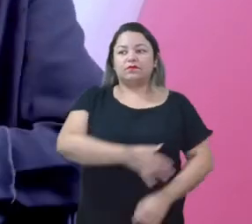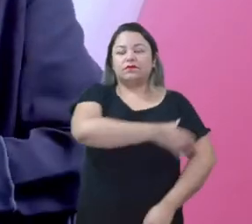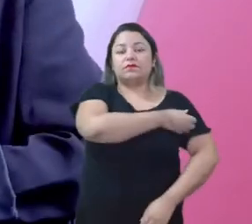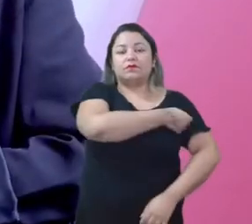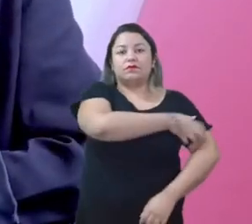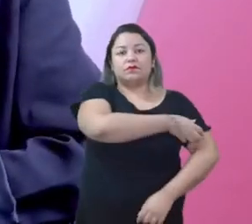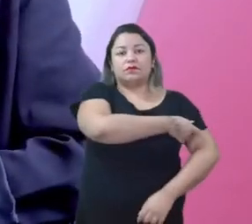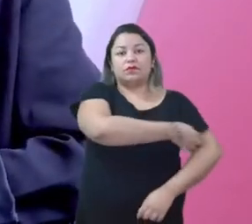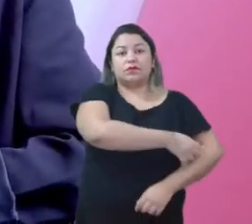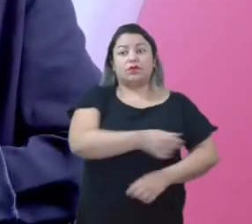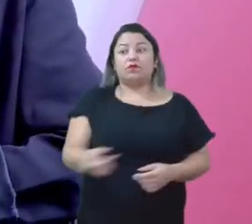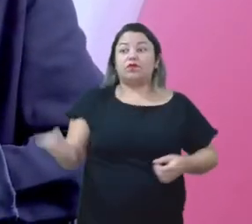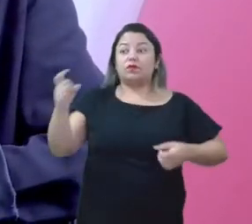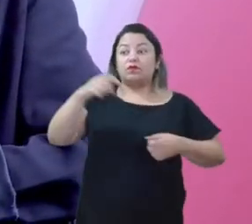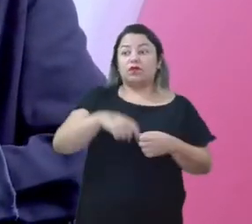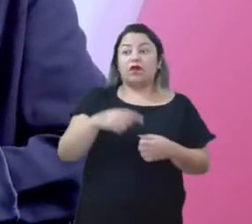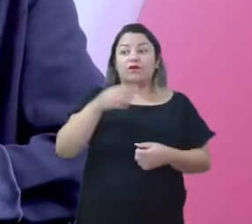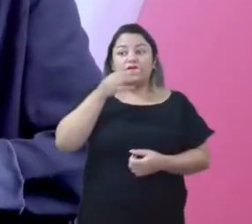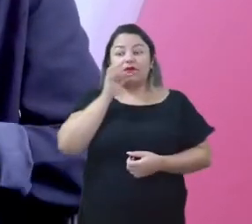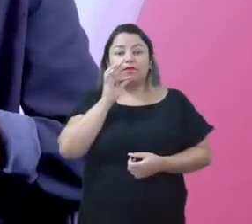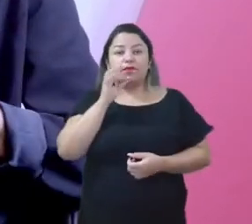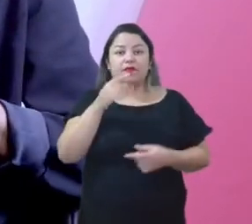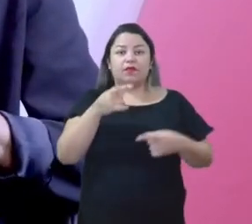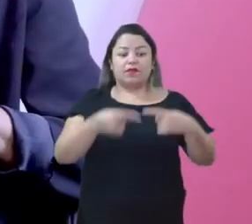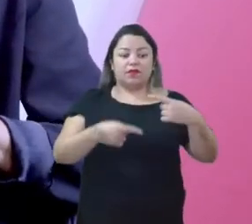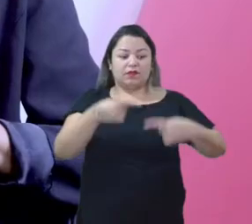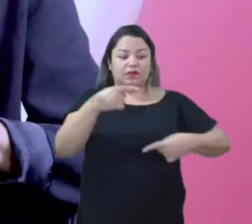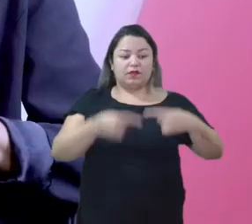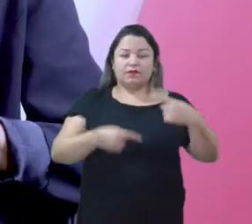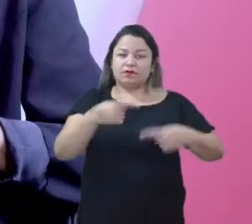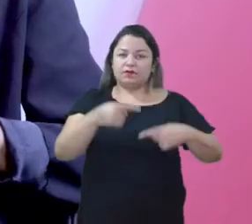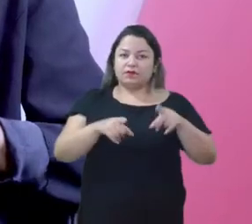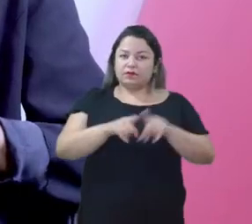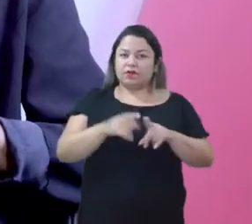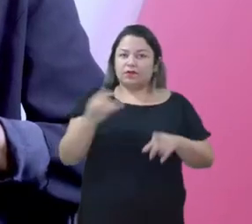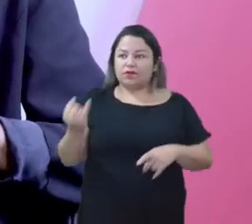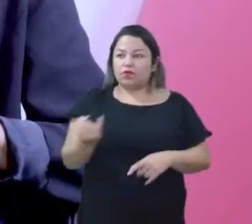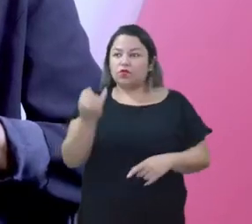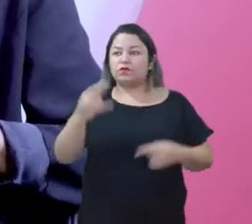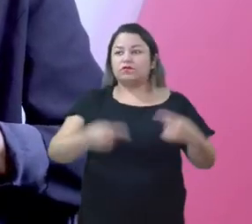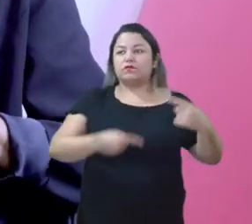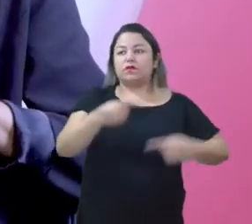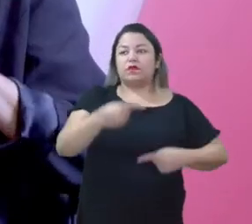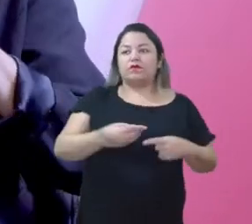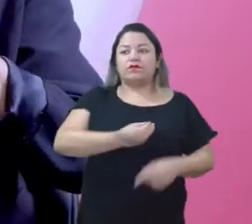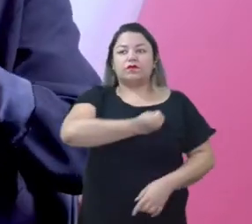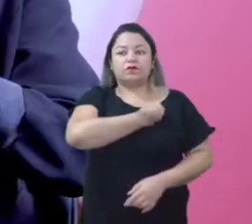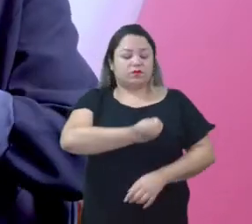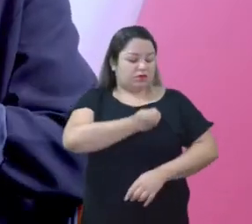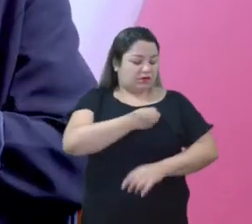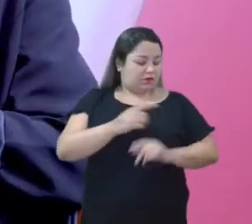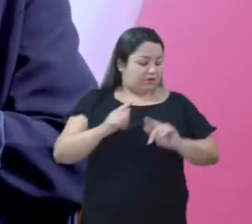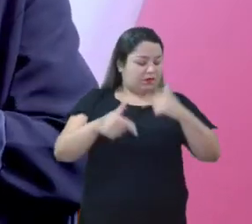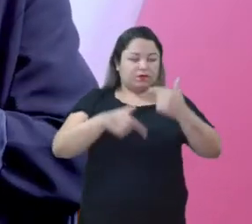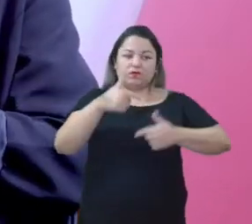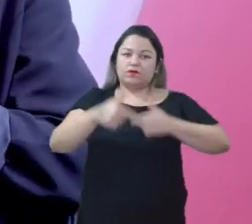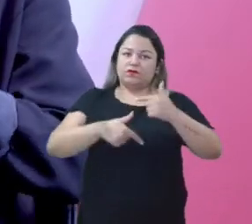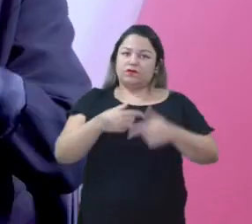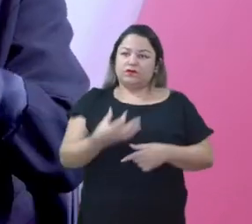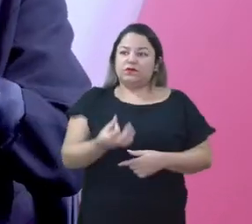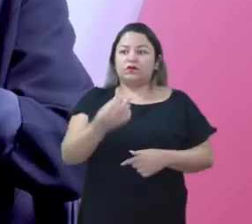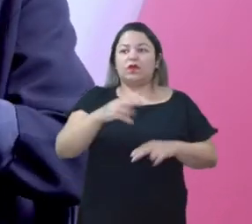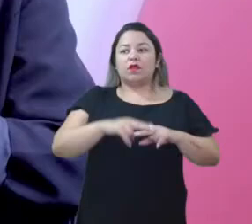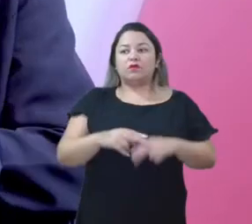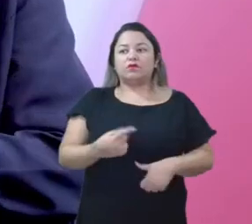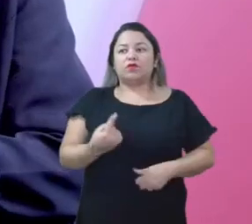Estamos de volta com o Café PT e hoje a gente está num debate importantíssimo para a vida do trabalhador, que é o fim da escala 6x1. E